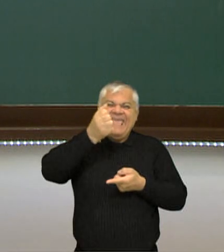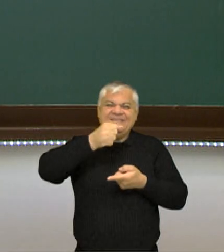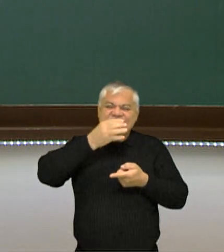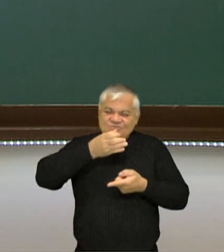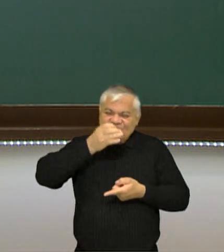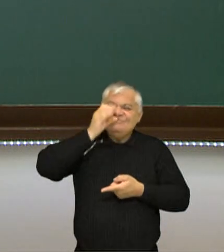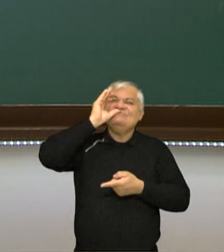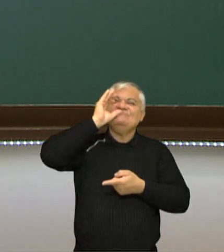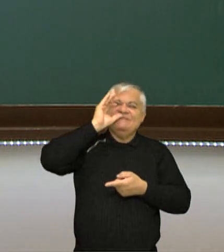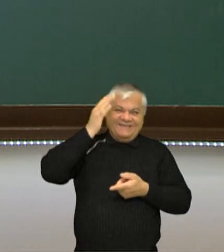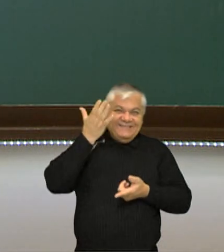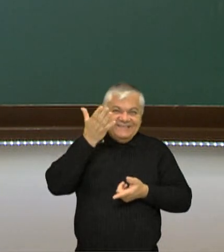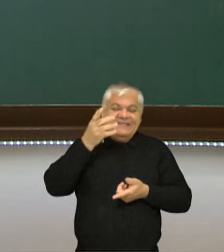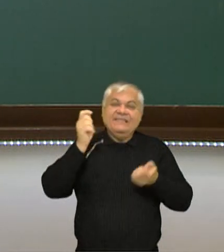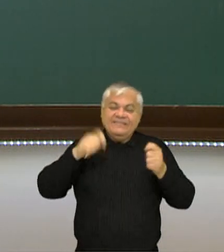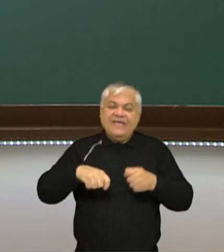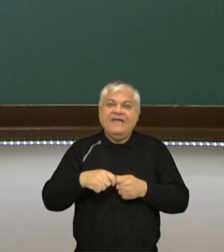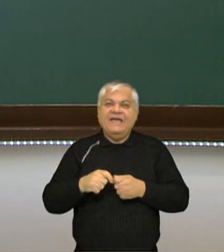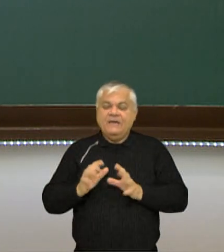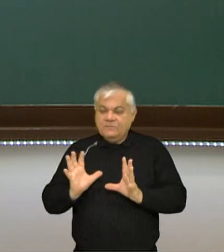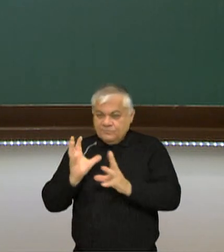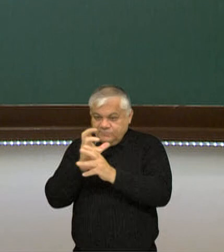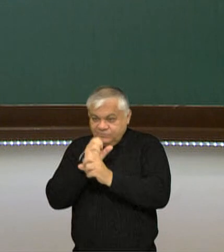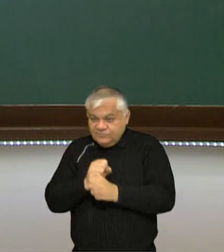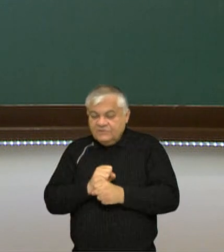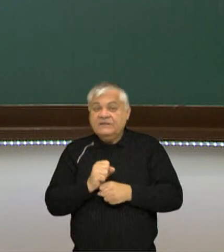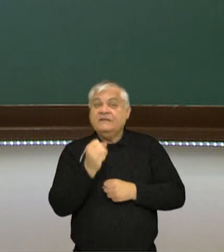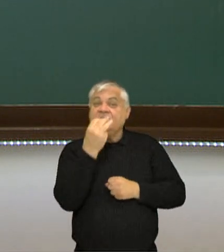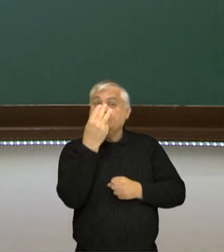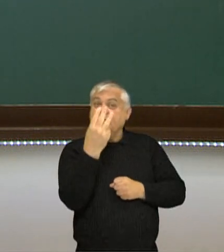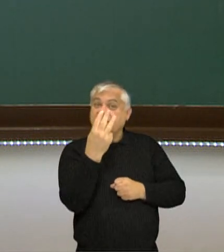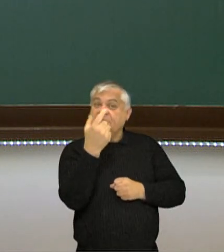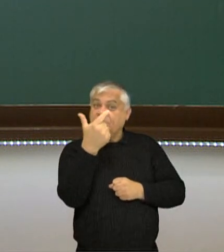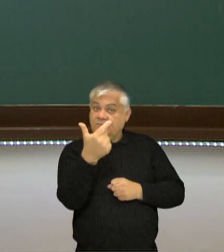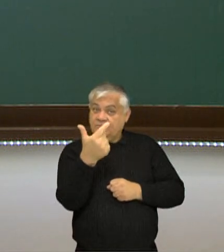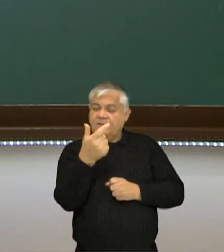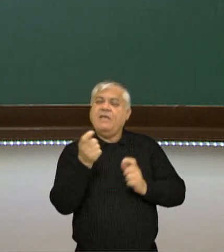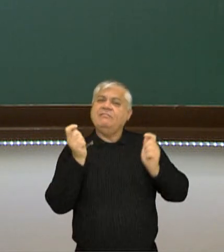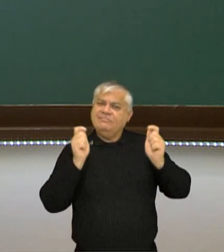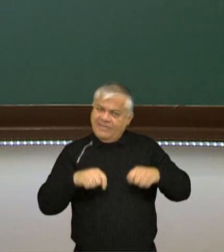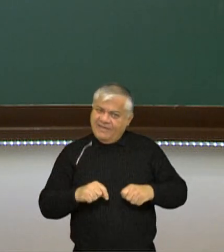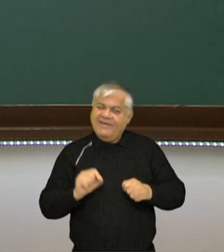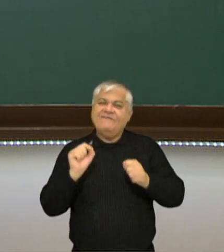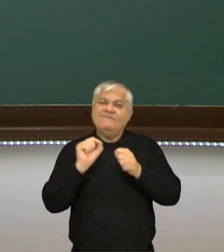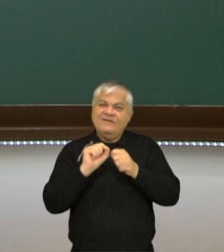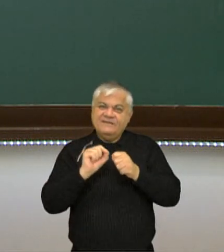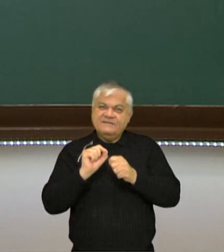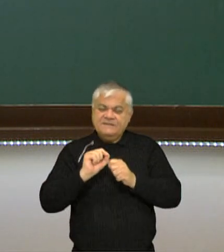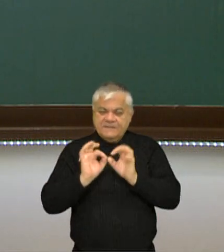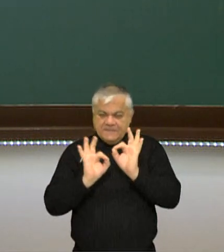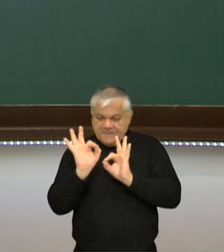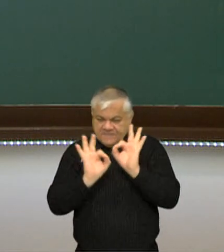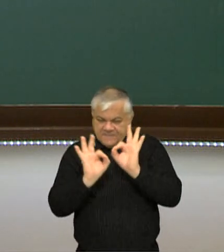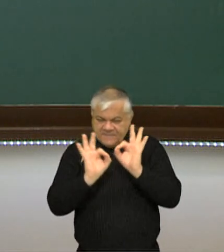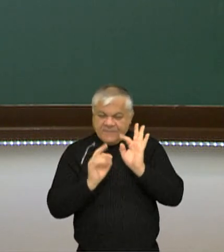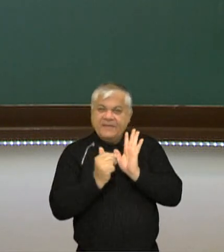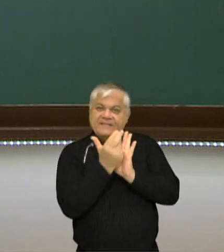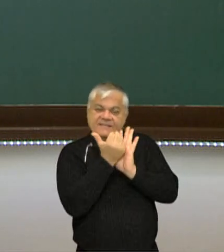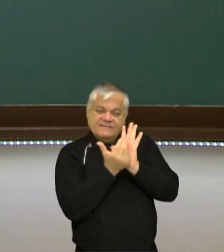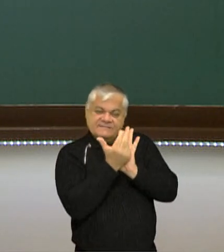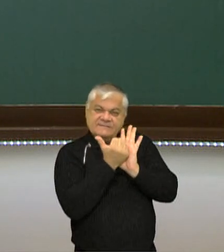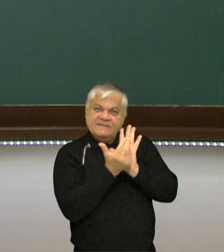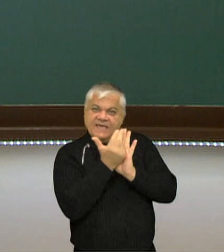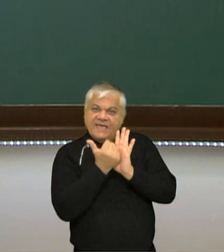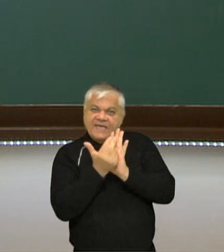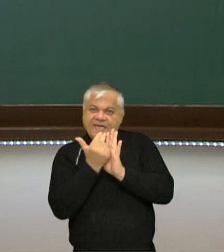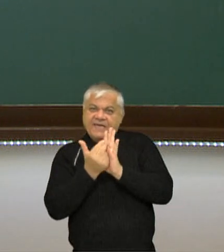lactobacilos. Se você conseguir juntar 32 dessas garrafinhas, você pode daí desenhar as peças